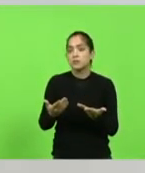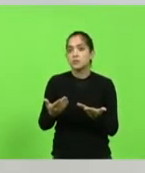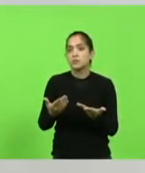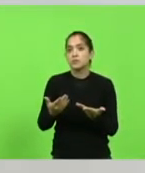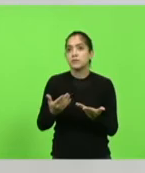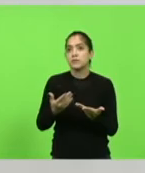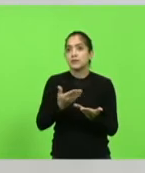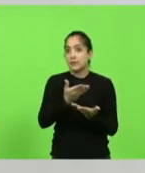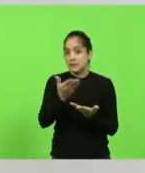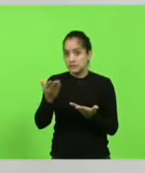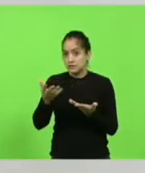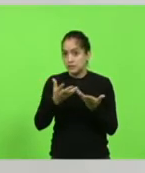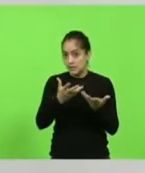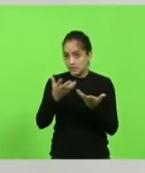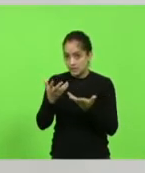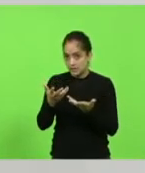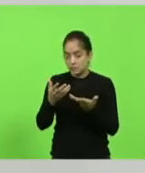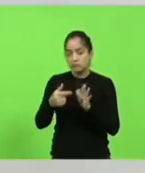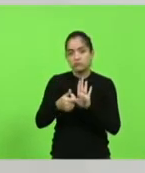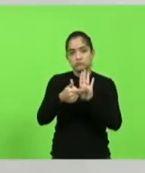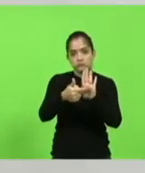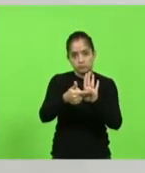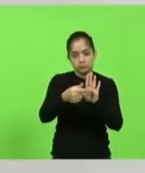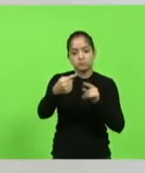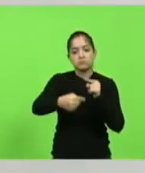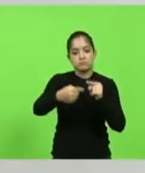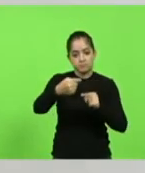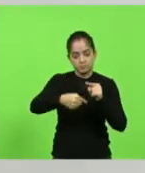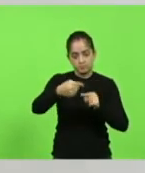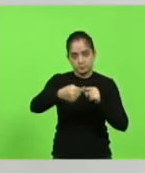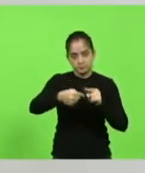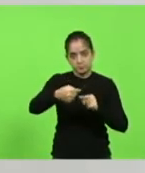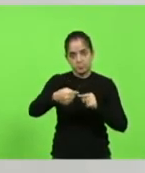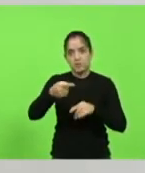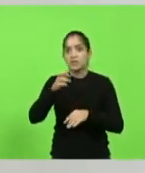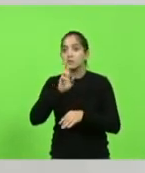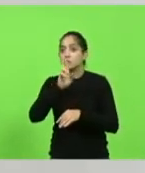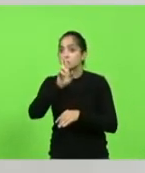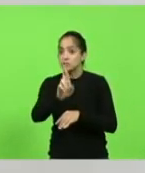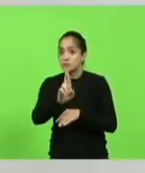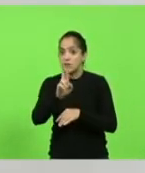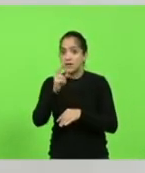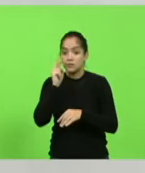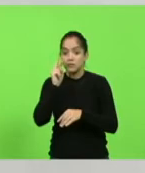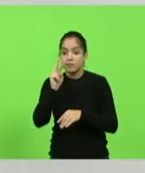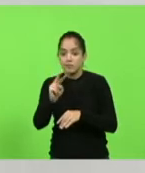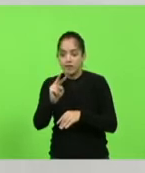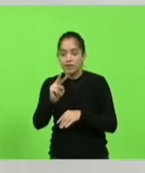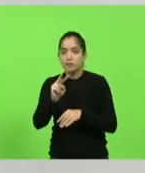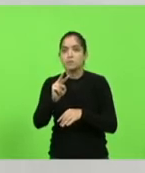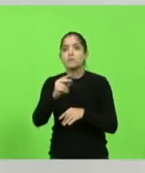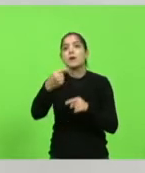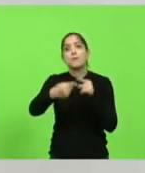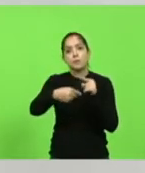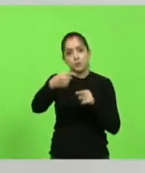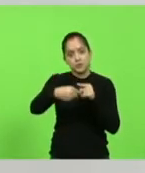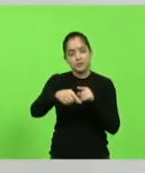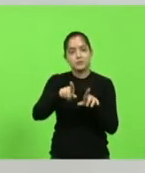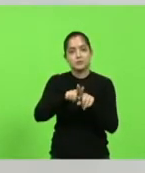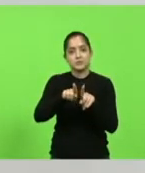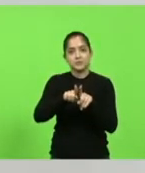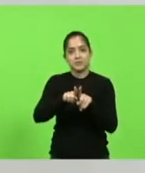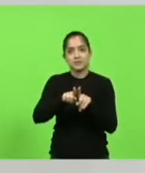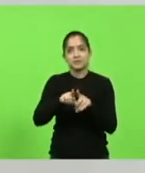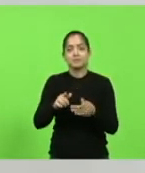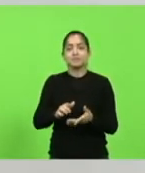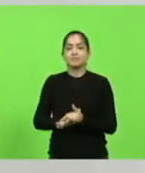queiram ou não queiram, a indicação foi política e os resultados que nós estamos vendo agora também são políticos,